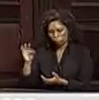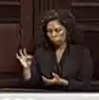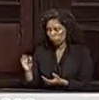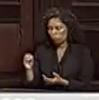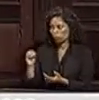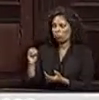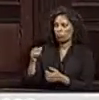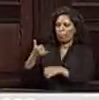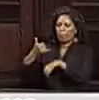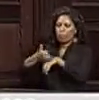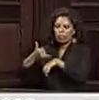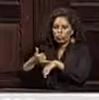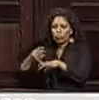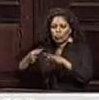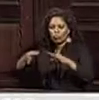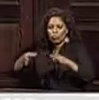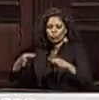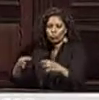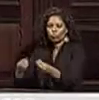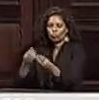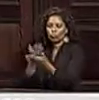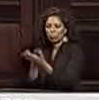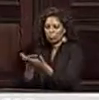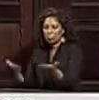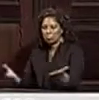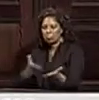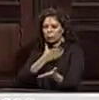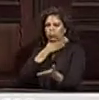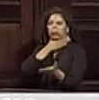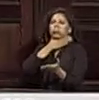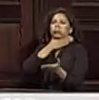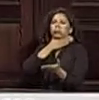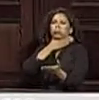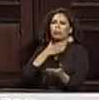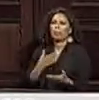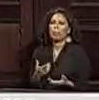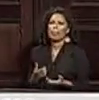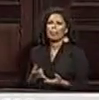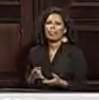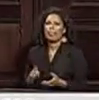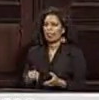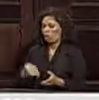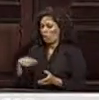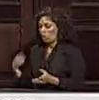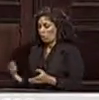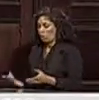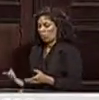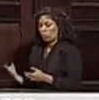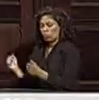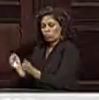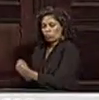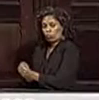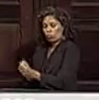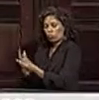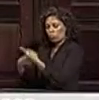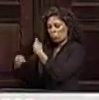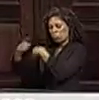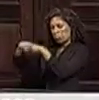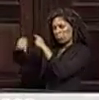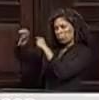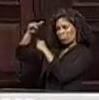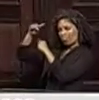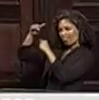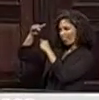Então, é um duplo sufocamento. De um lado, de uma economia que se empobrece, que